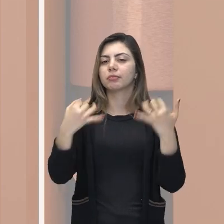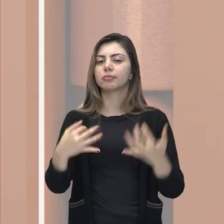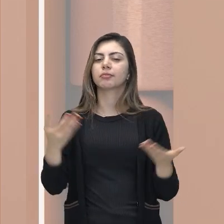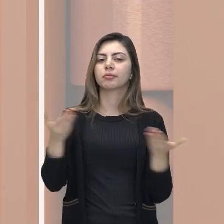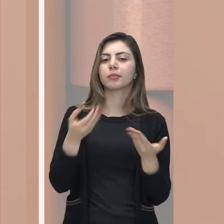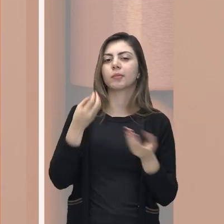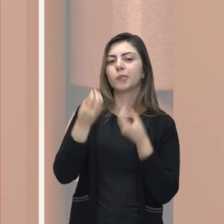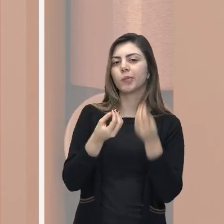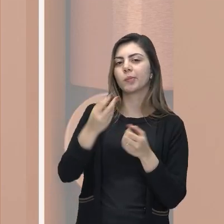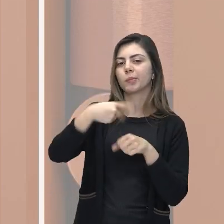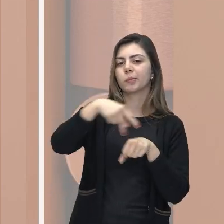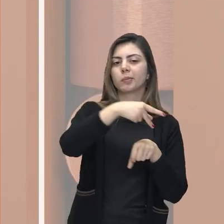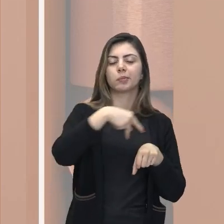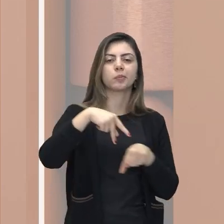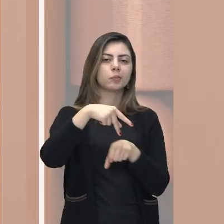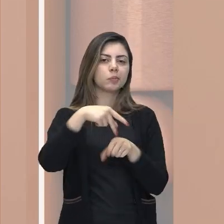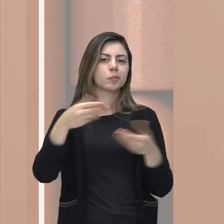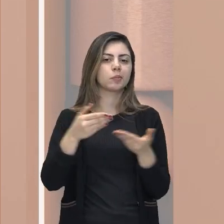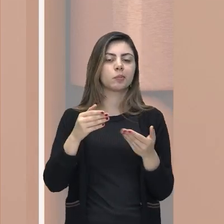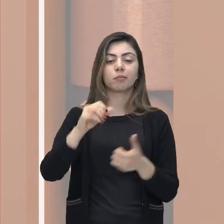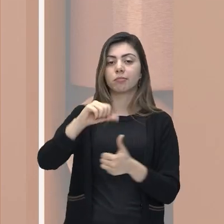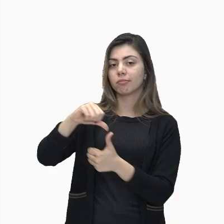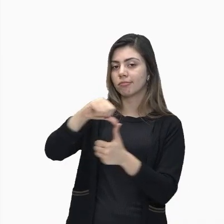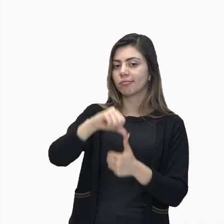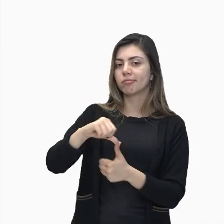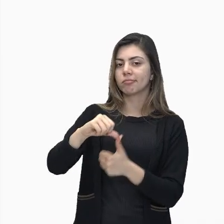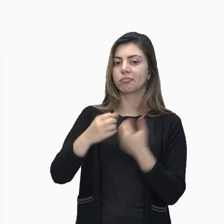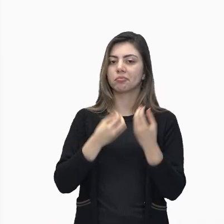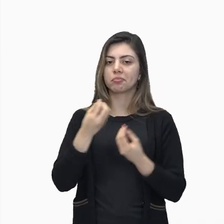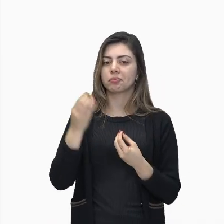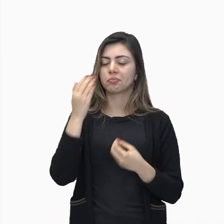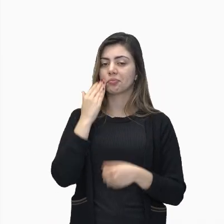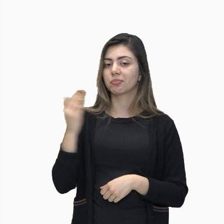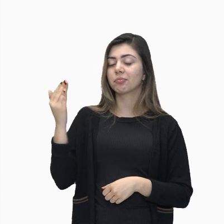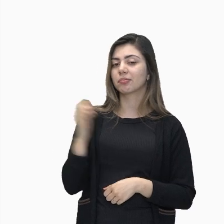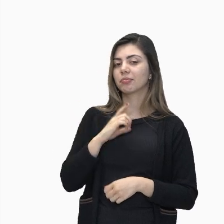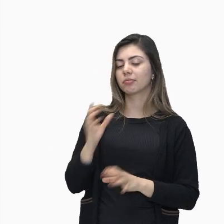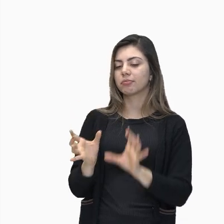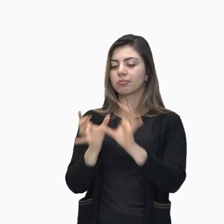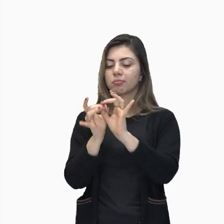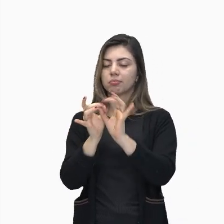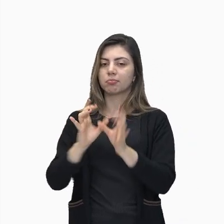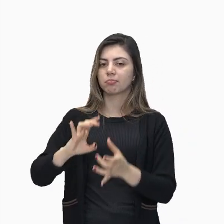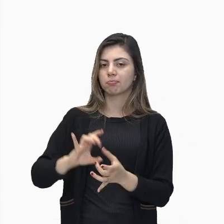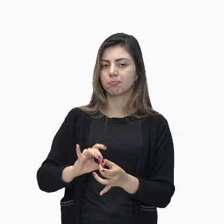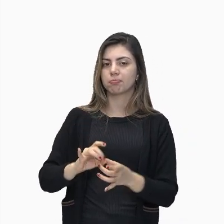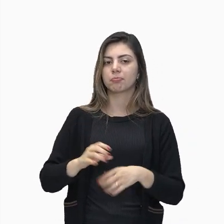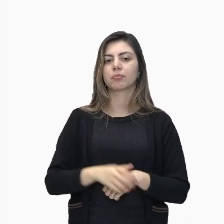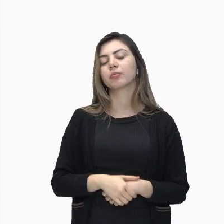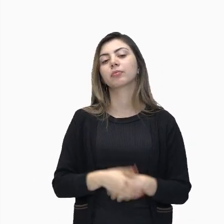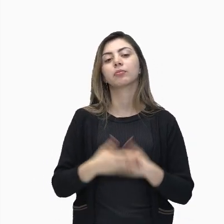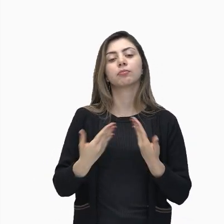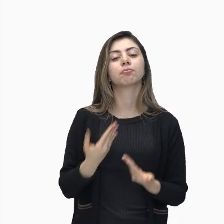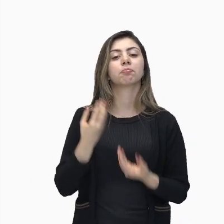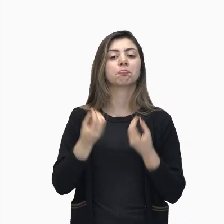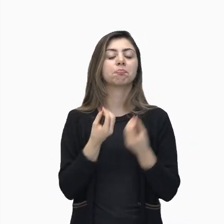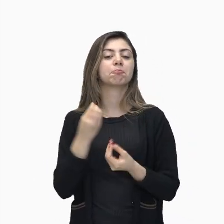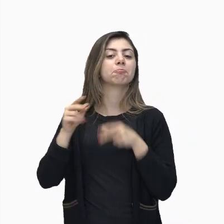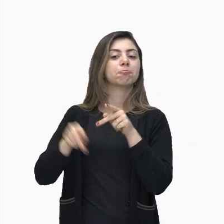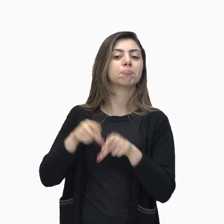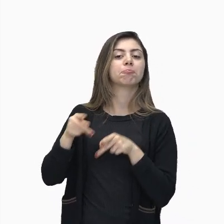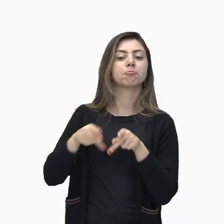esses países da América Central insular, ou seja, dessas ilhas. Então, sobre a população